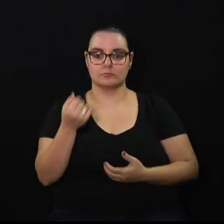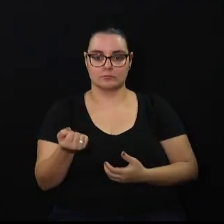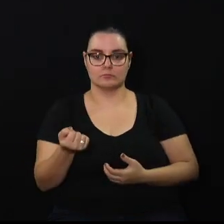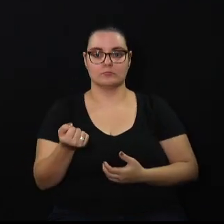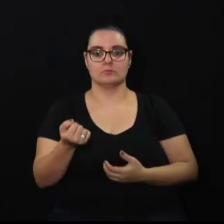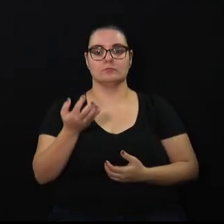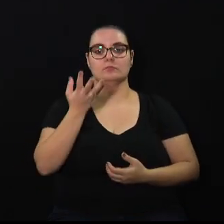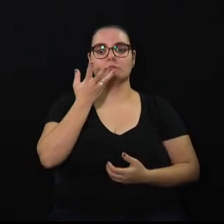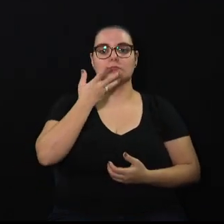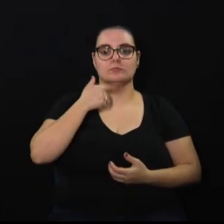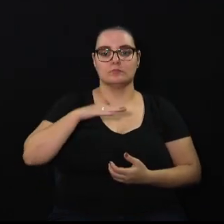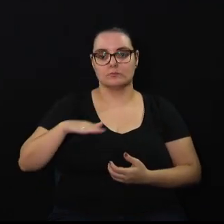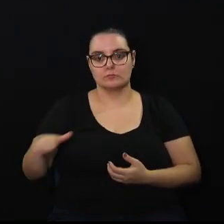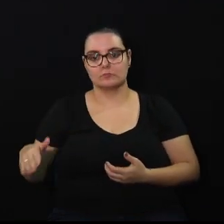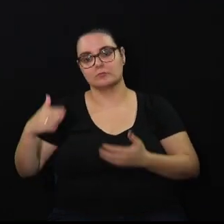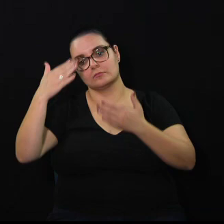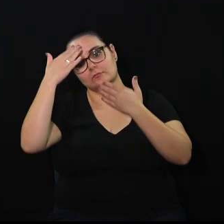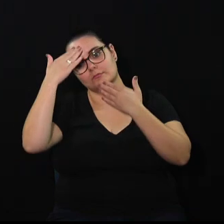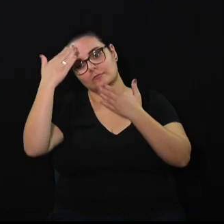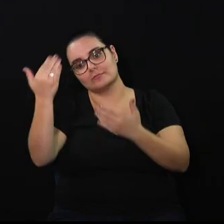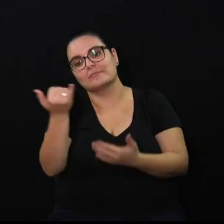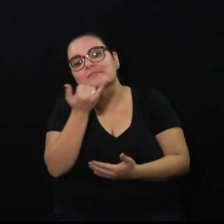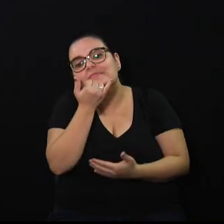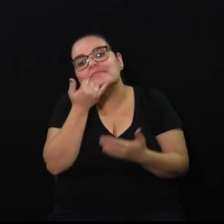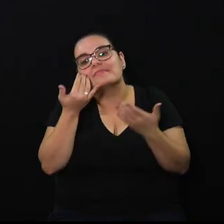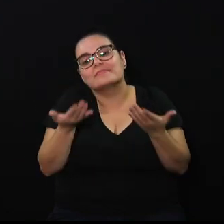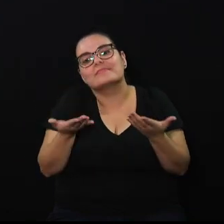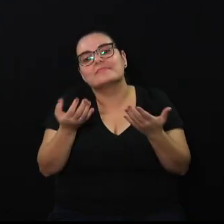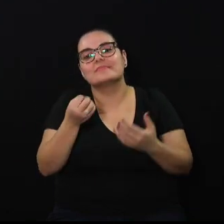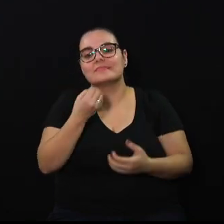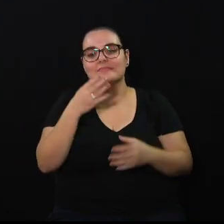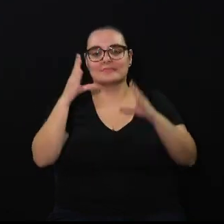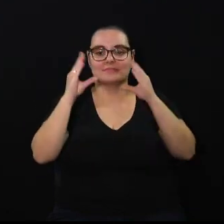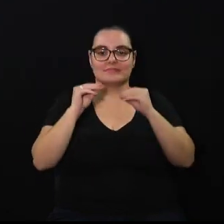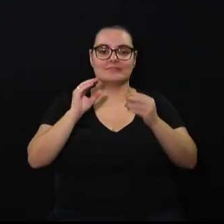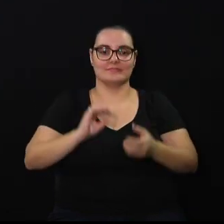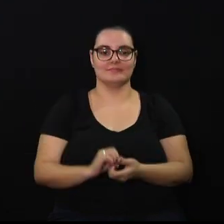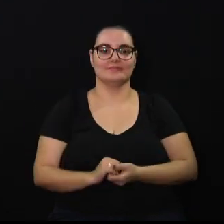eles obrigada desculpe boa noite